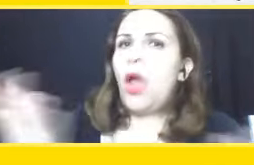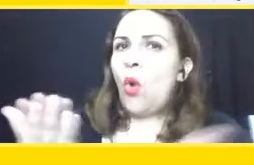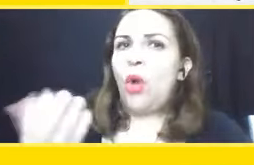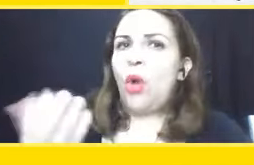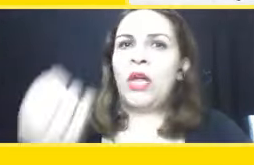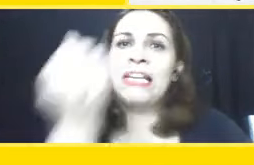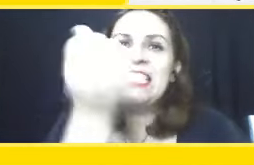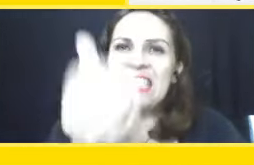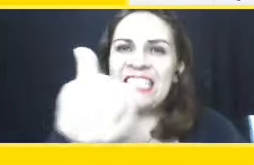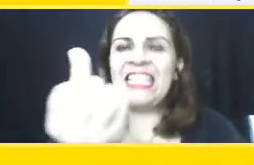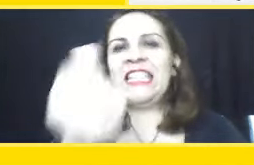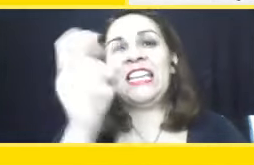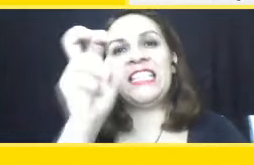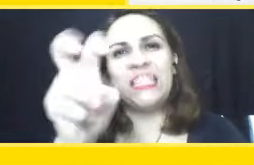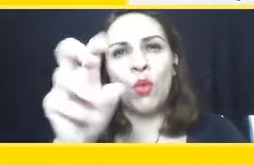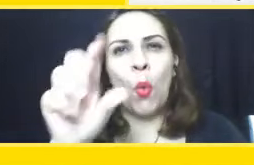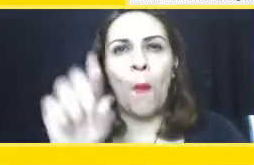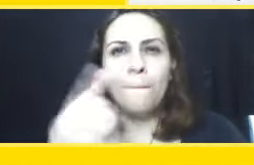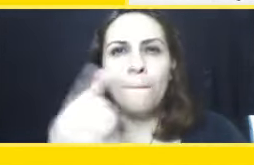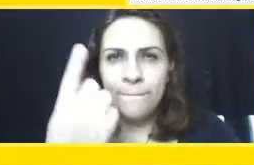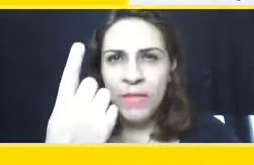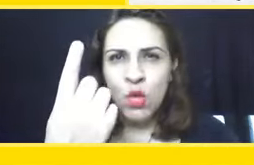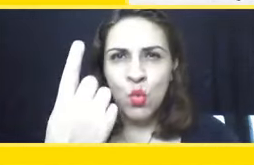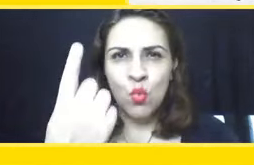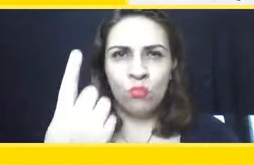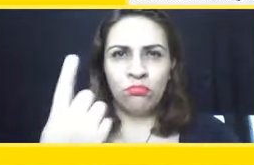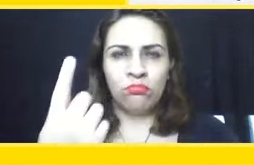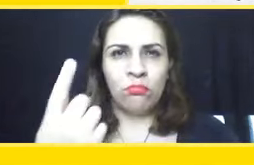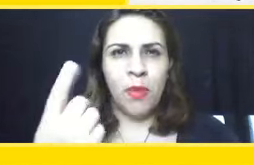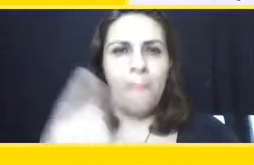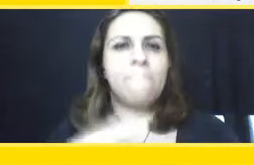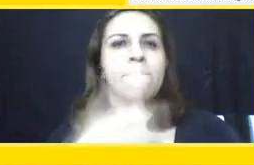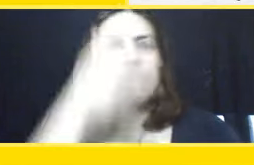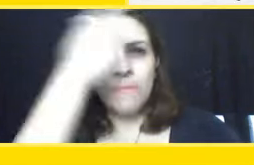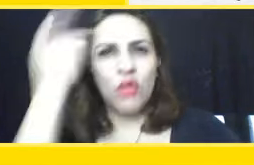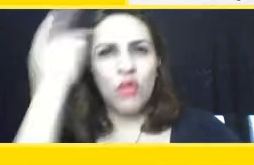65.677 pessoas confirmadas. E temos